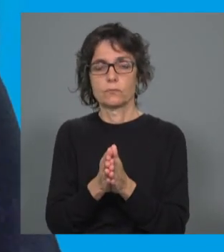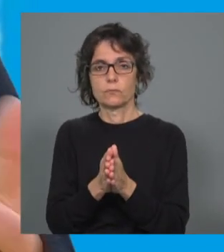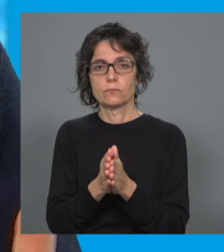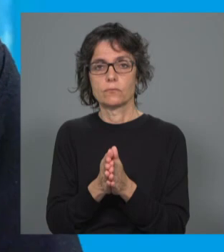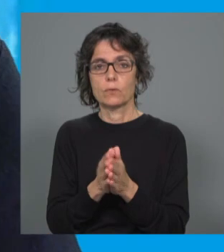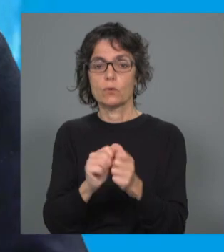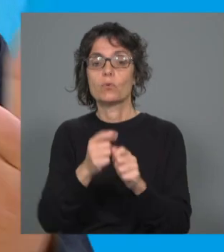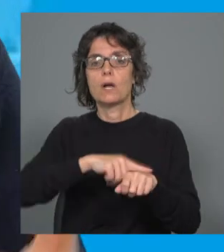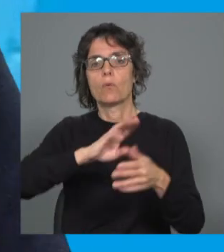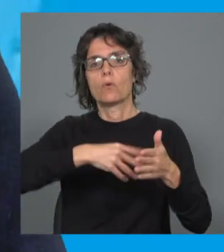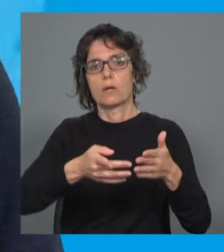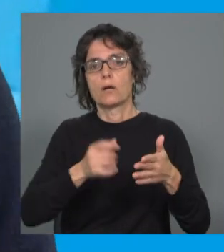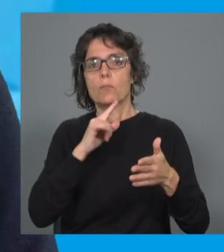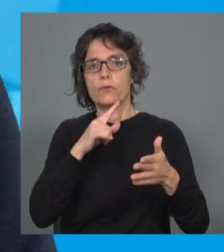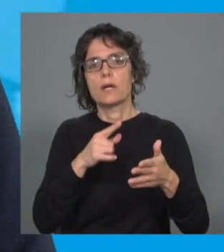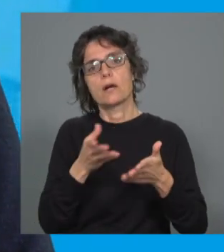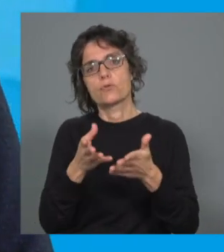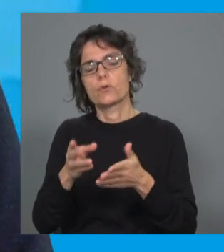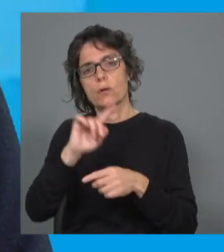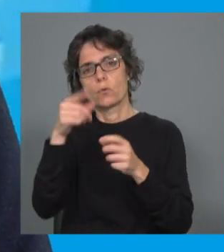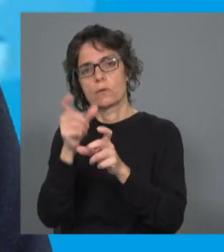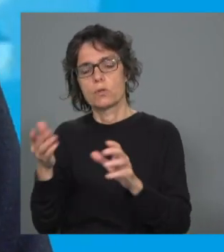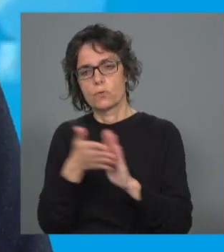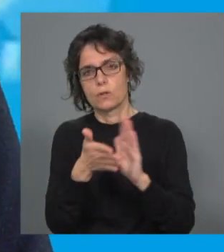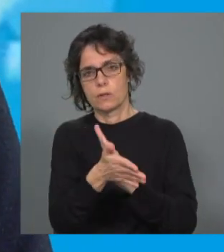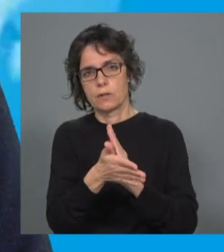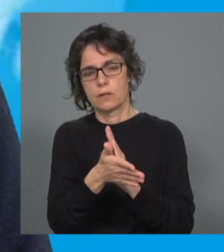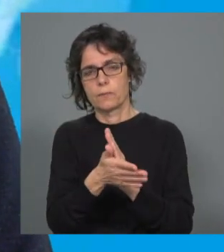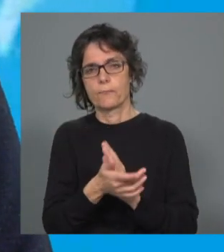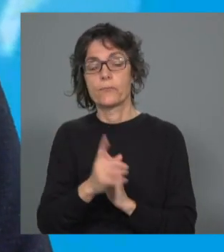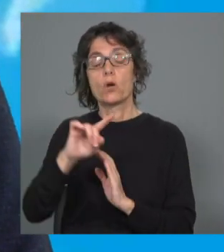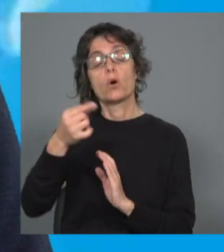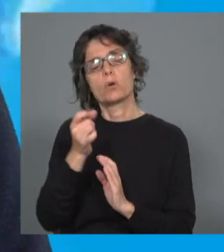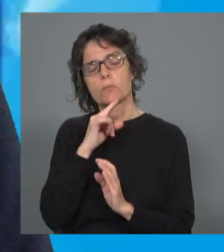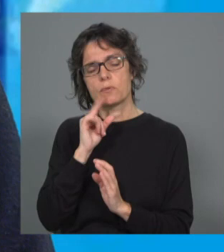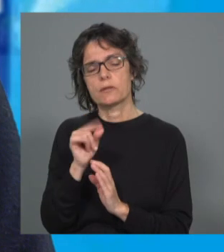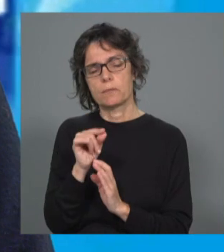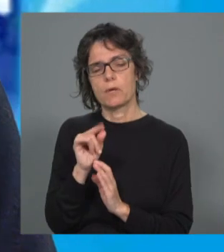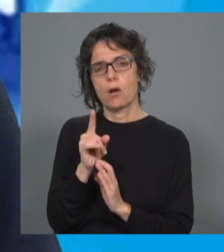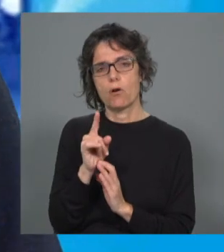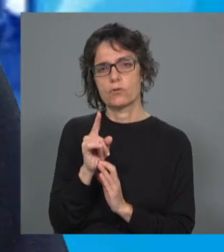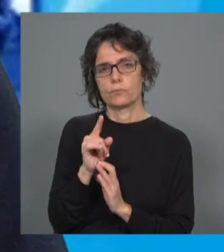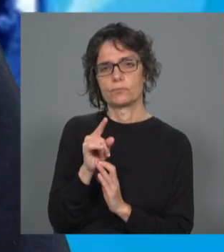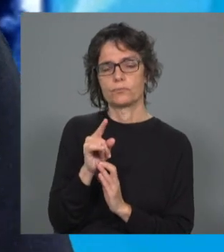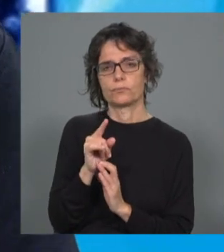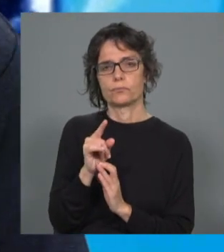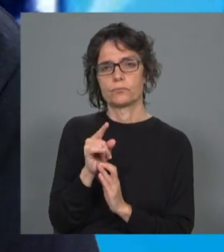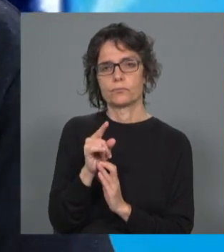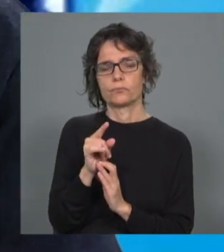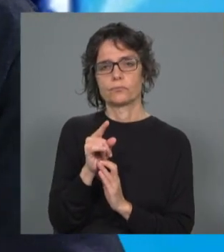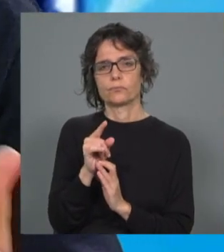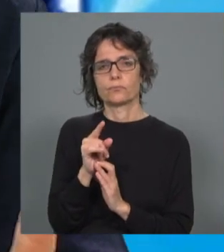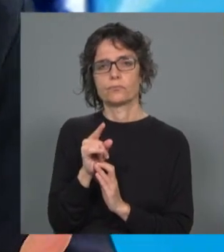Há outras vertentes da discussão que também aceitamos discutir, a questão do